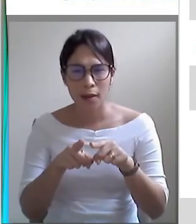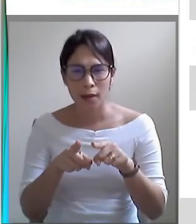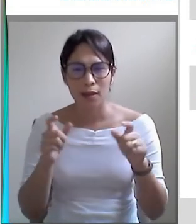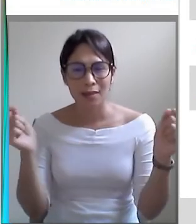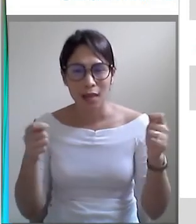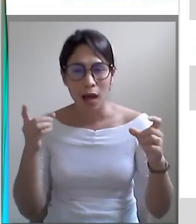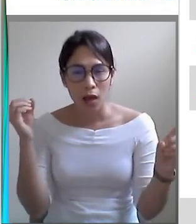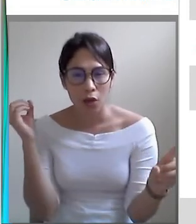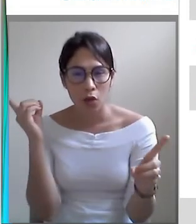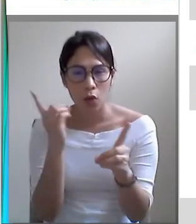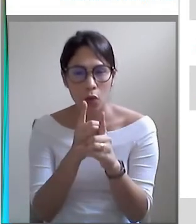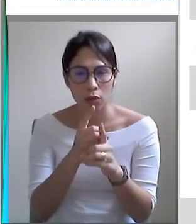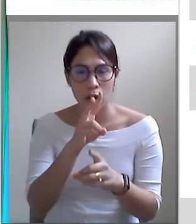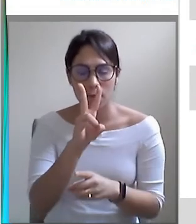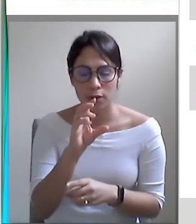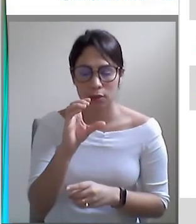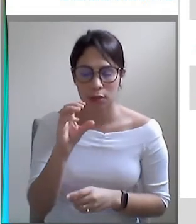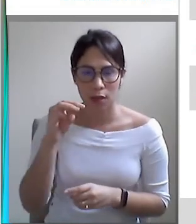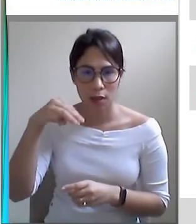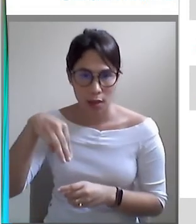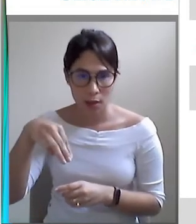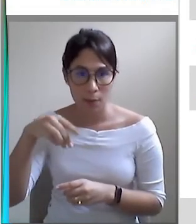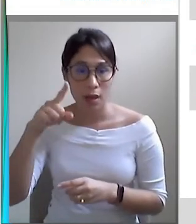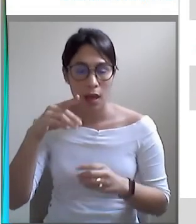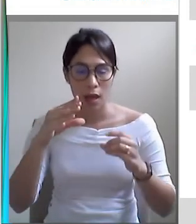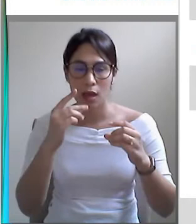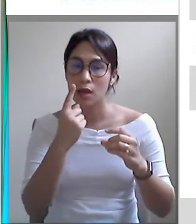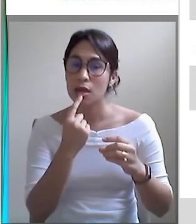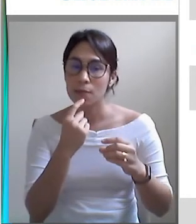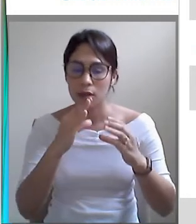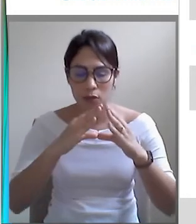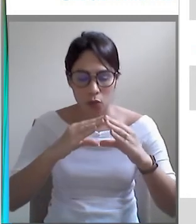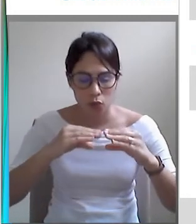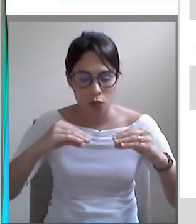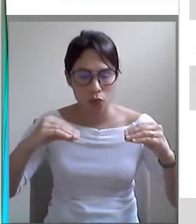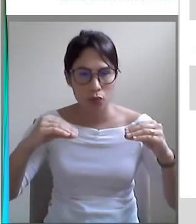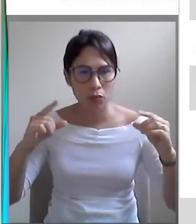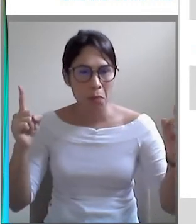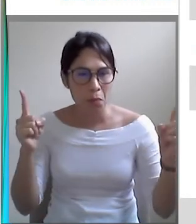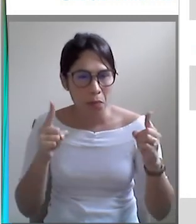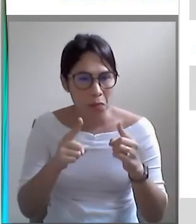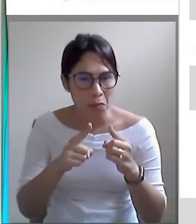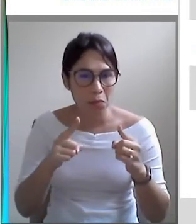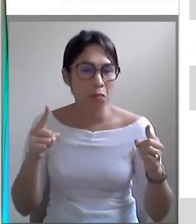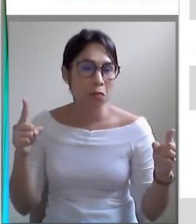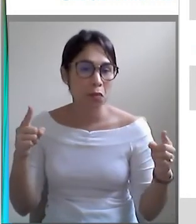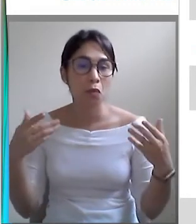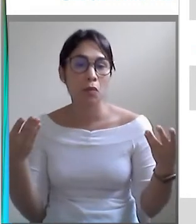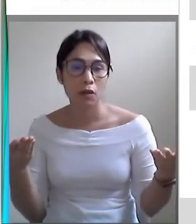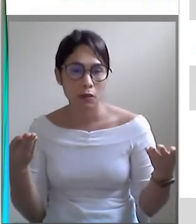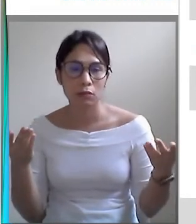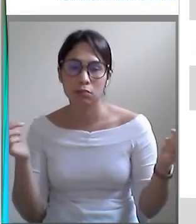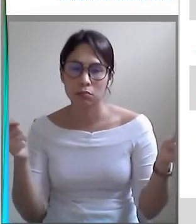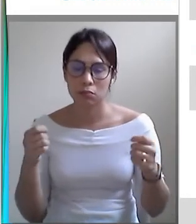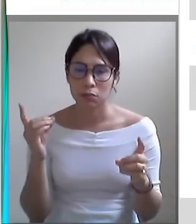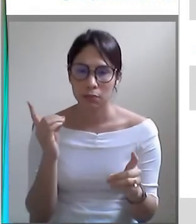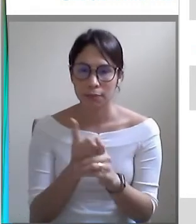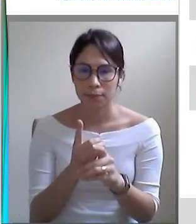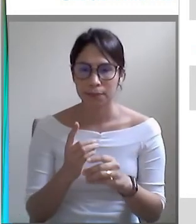Determina-se também o volume corpuscular médio, ou VCM, que demonstra o tamanho das hemácias.